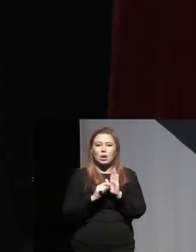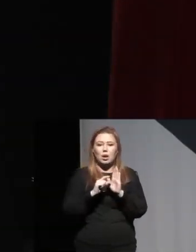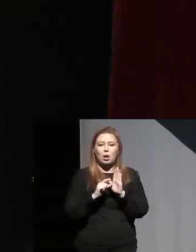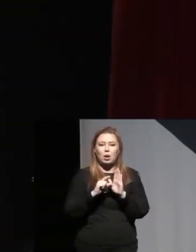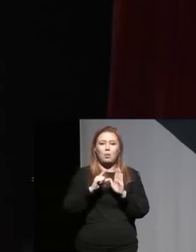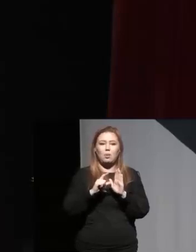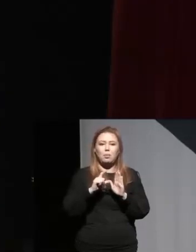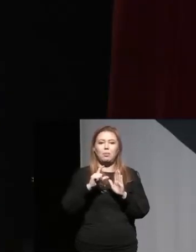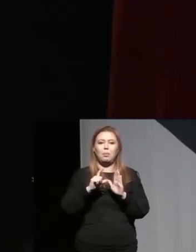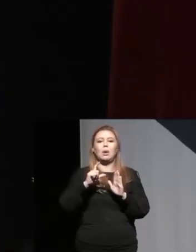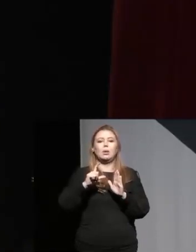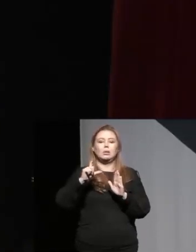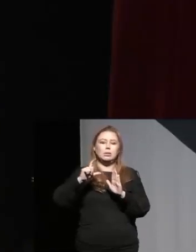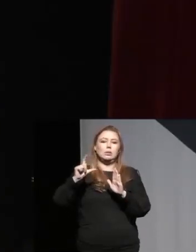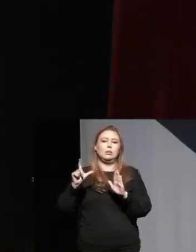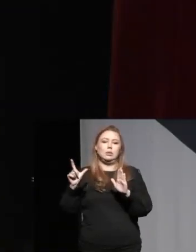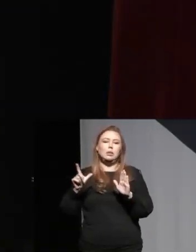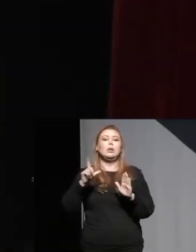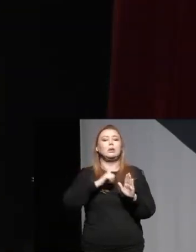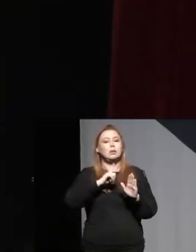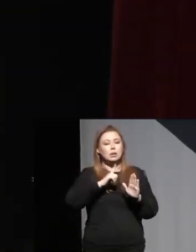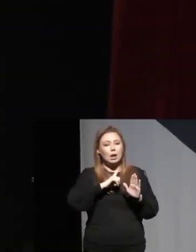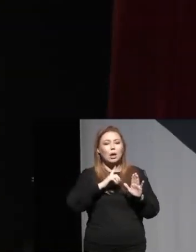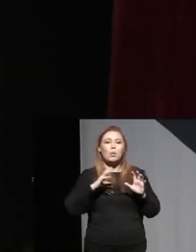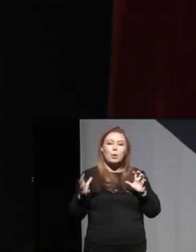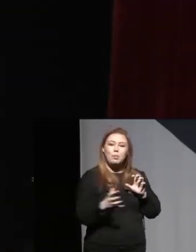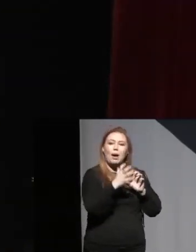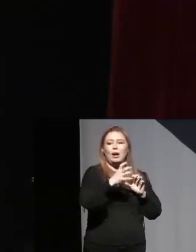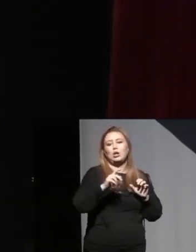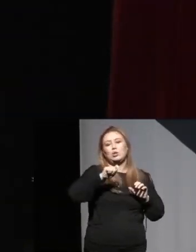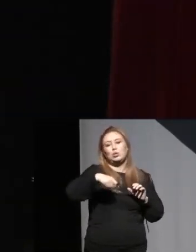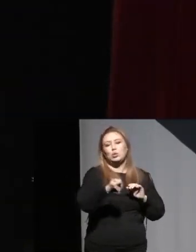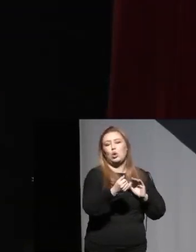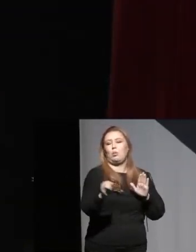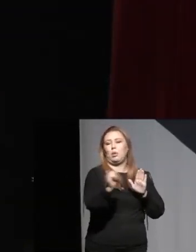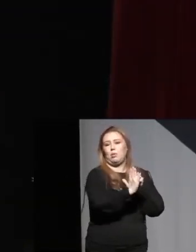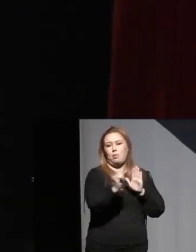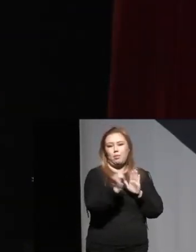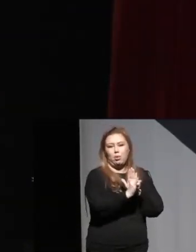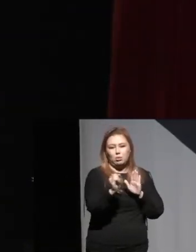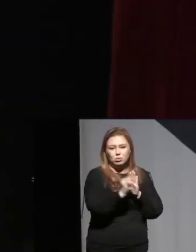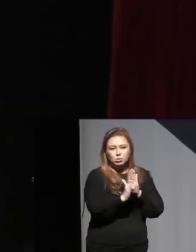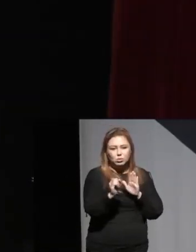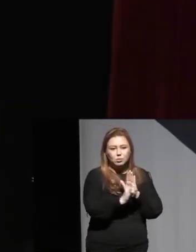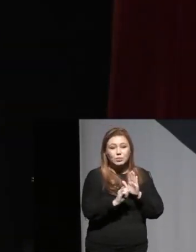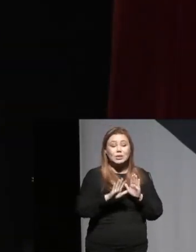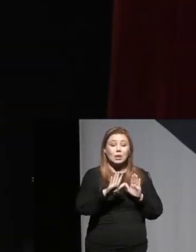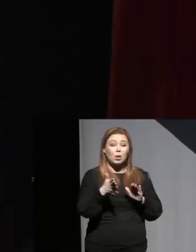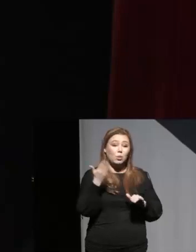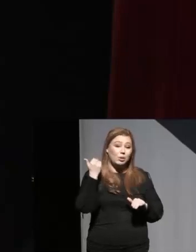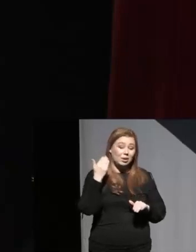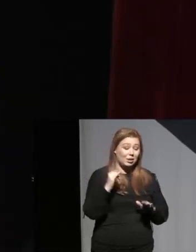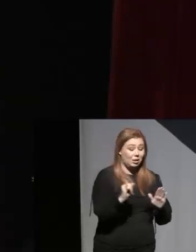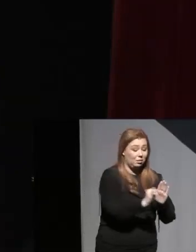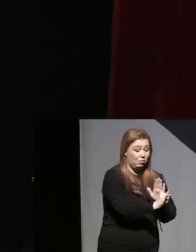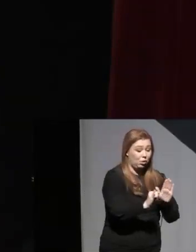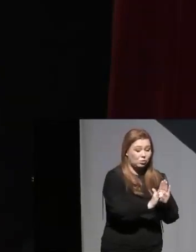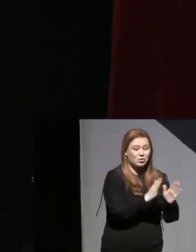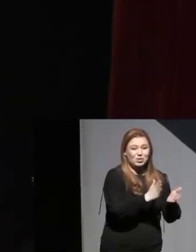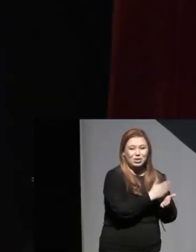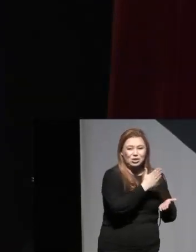aumentadas. E isso gera impacto na tributação, e originalmente, aqueles tributos que eram divididos de acordo